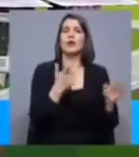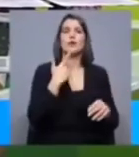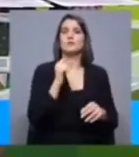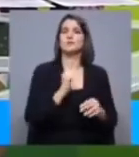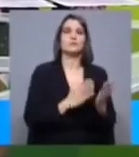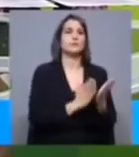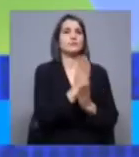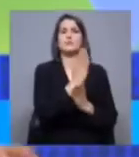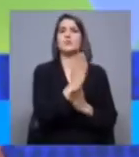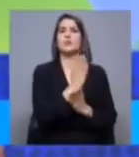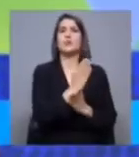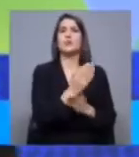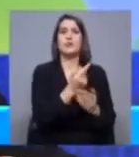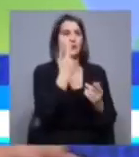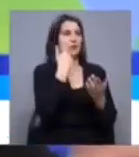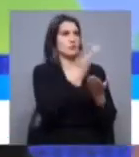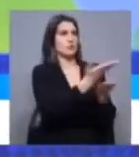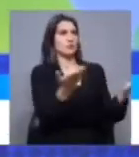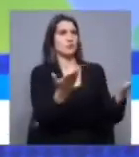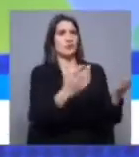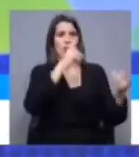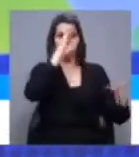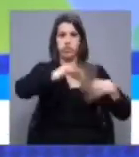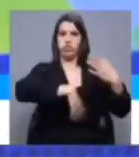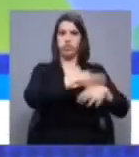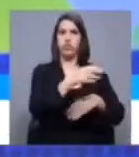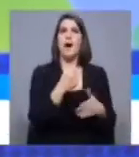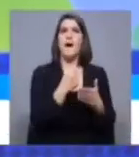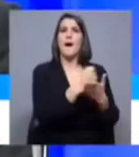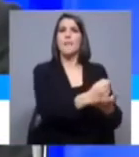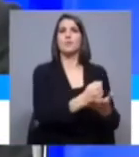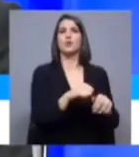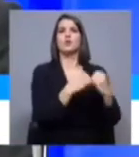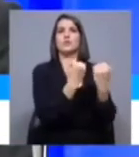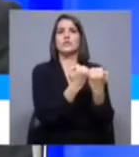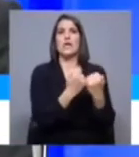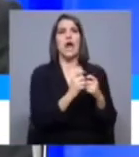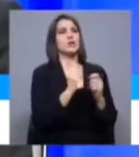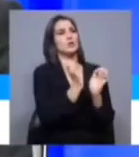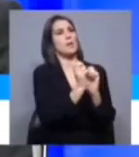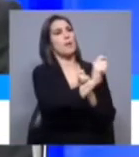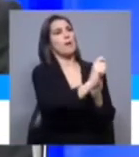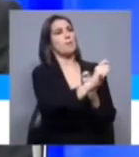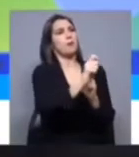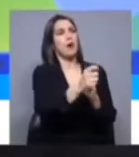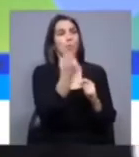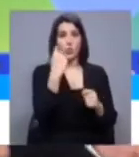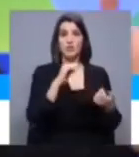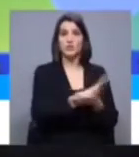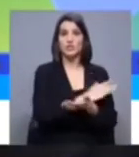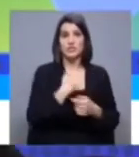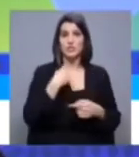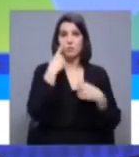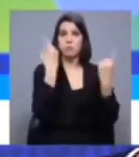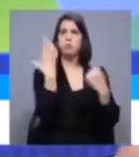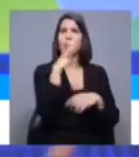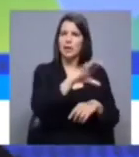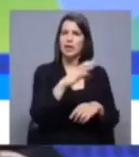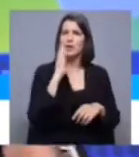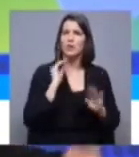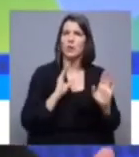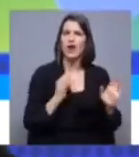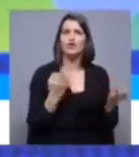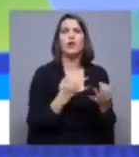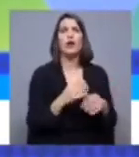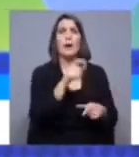podemos é continuar a ter o que temos, que é a bandalheira total dos apoios sociais. Ontem tivemos a notícia, eu até a publiquei, penso que ela foi pública,